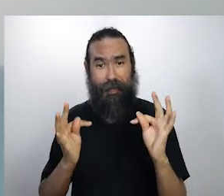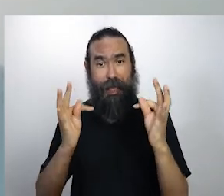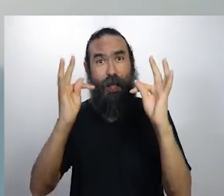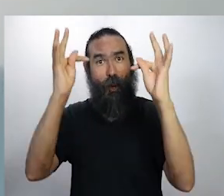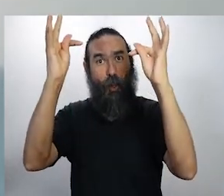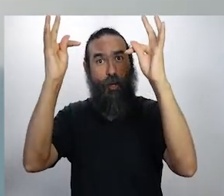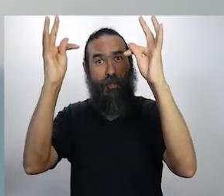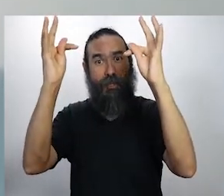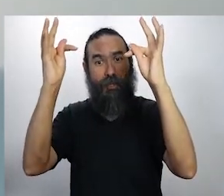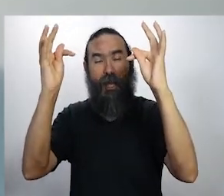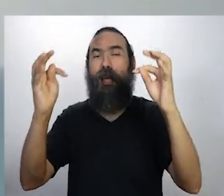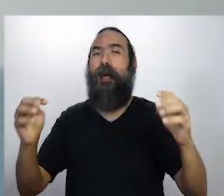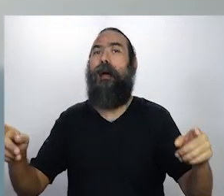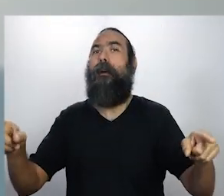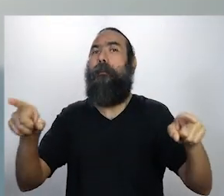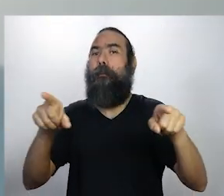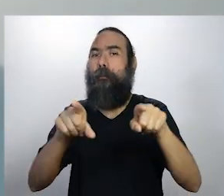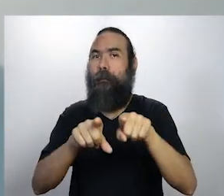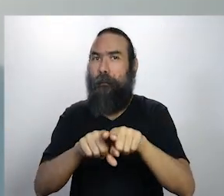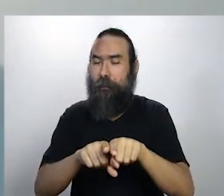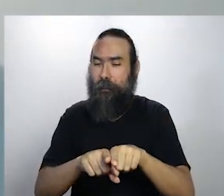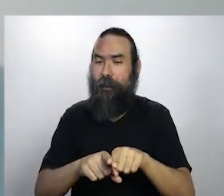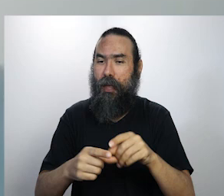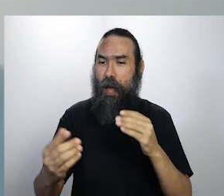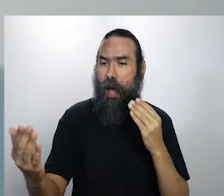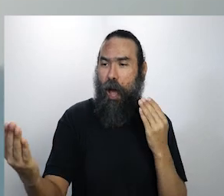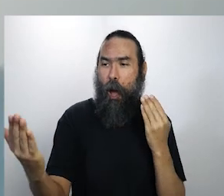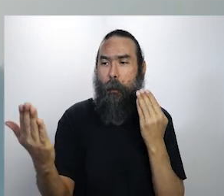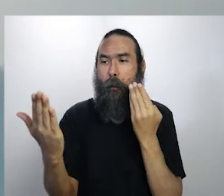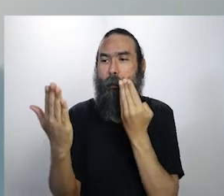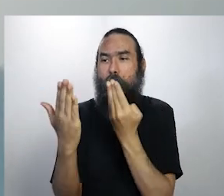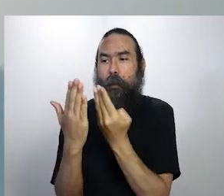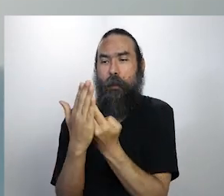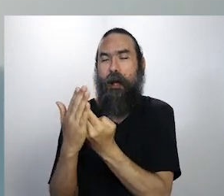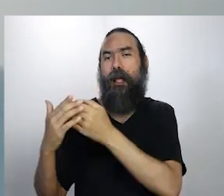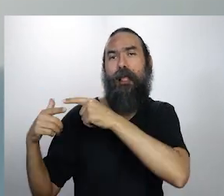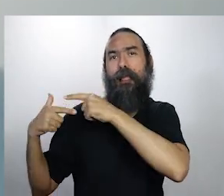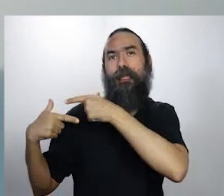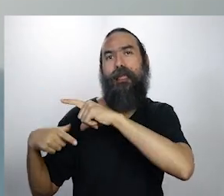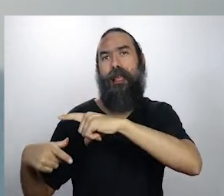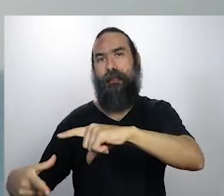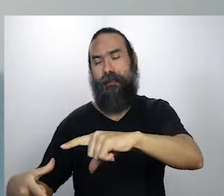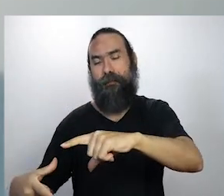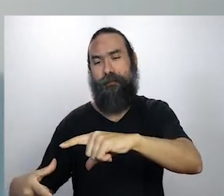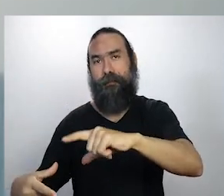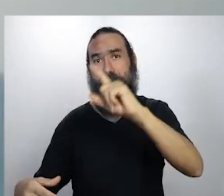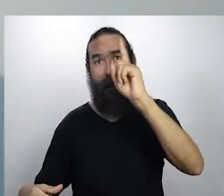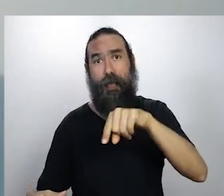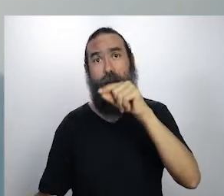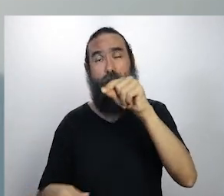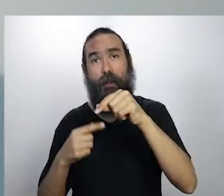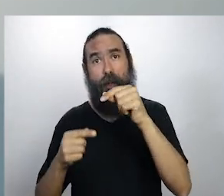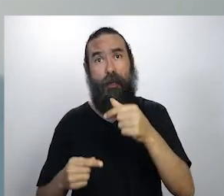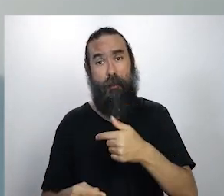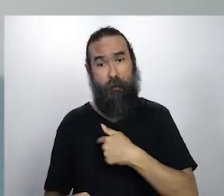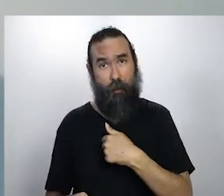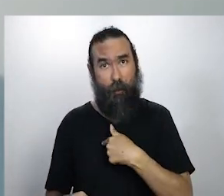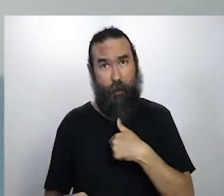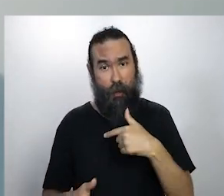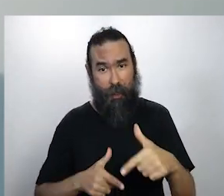de nos aproximar da tradição. E aí eu acho que a nossa função